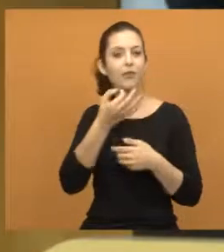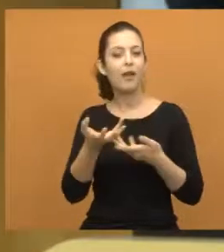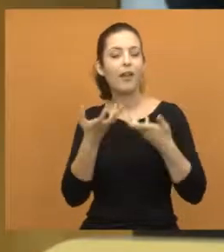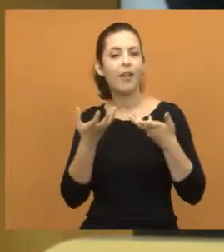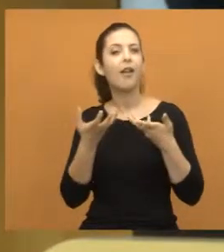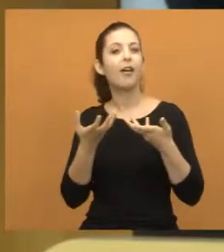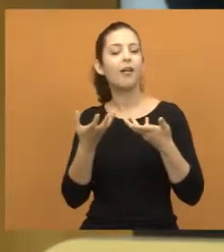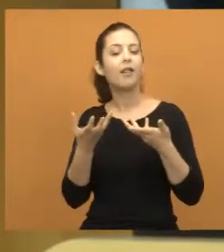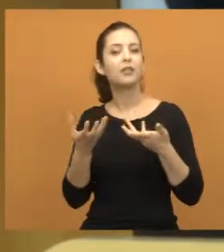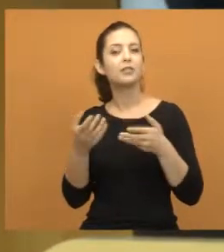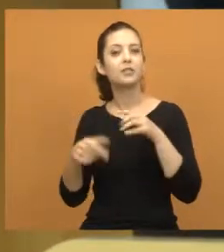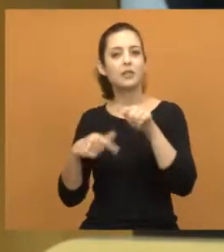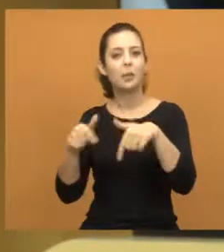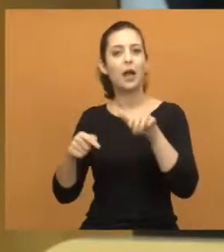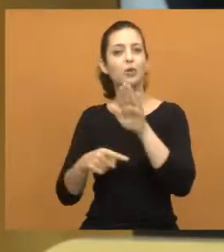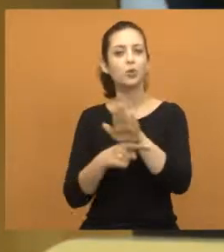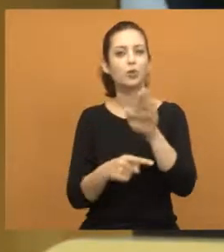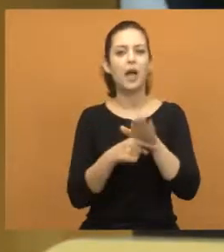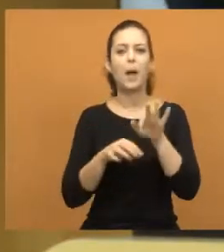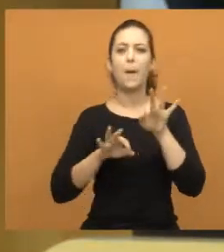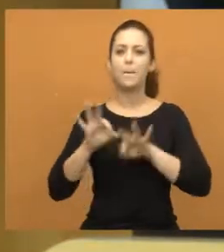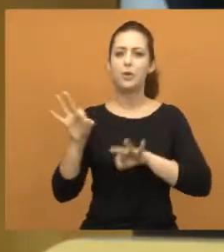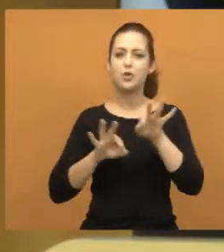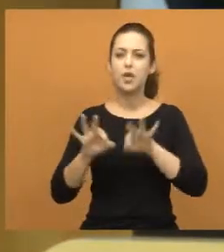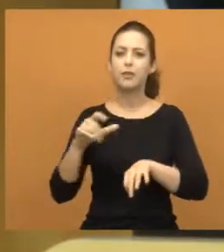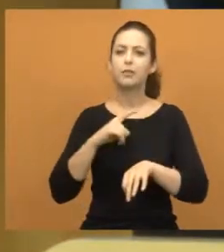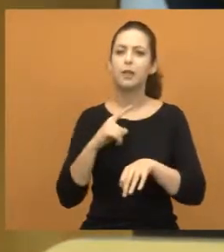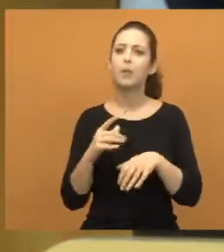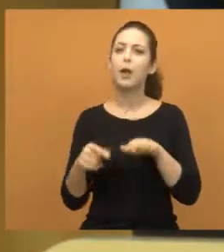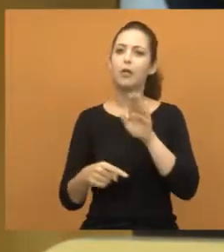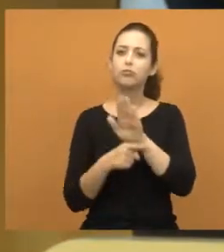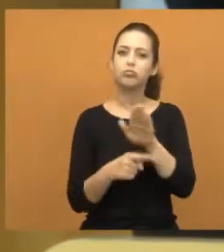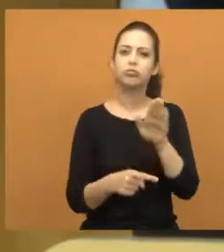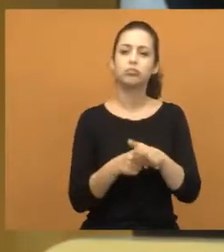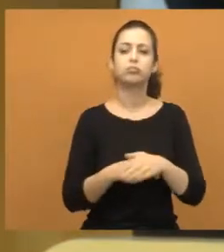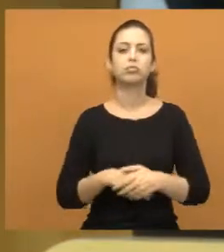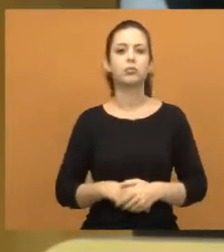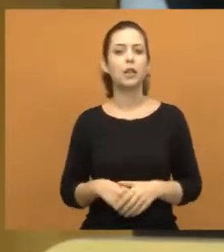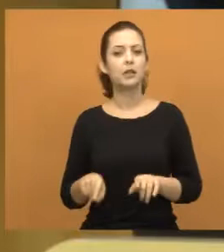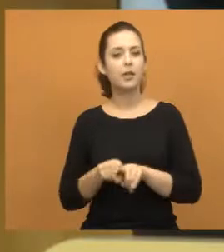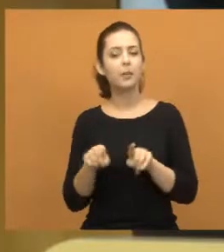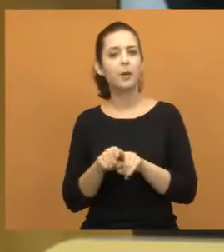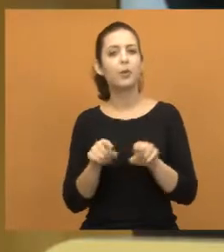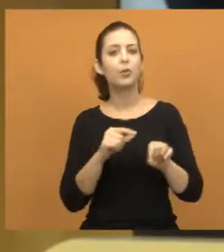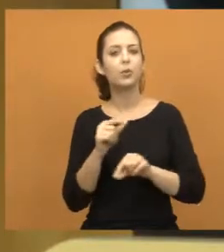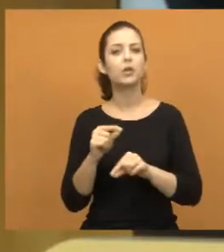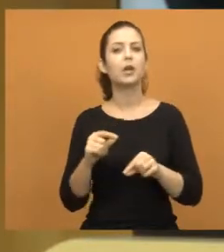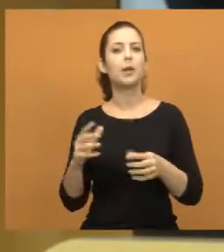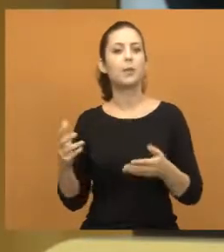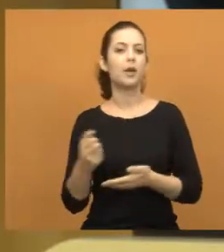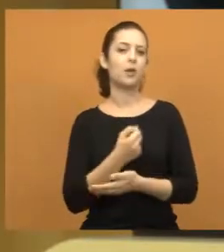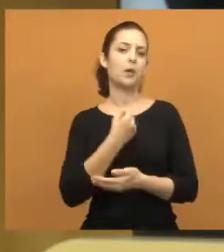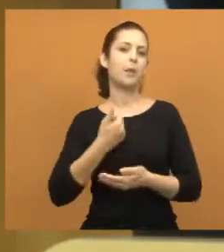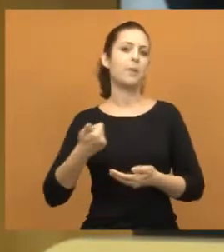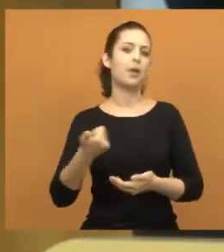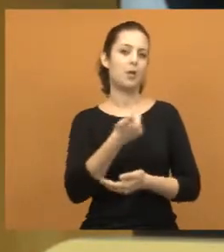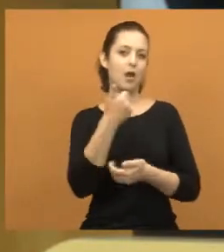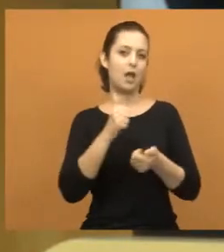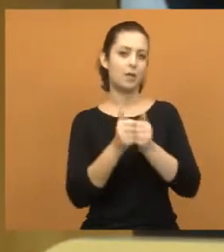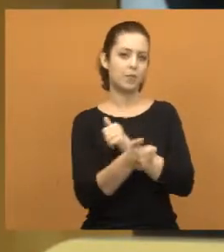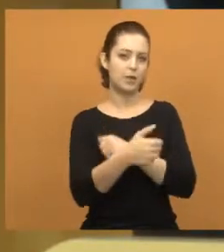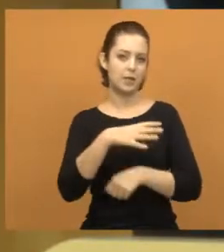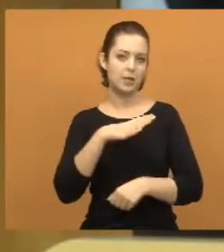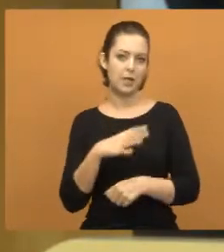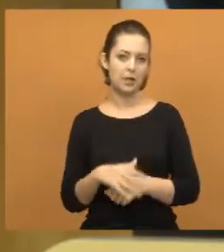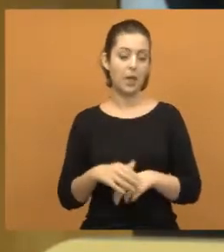fazer esse trabalho, vários projetos já temos junto aí, para fazer esse projeto e para resgatar de foto aqui o esporte na nossa